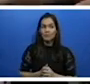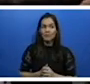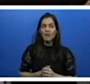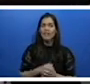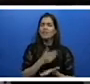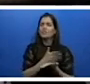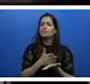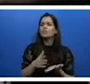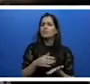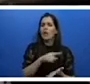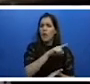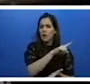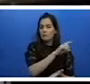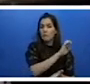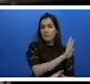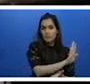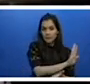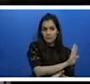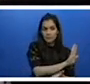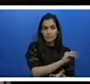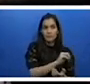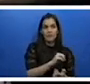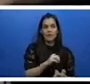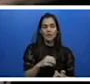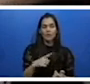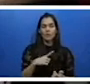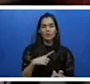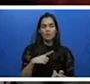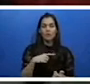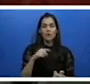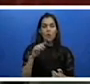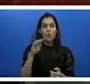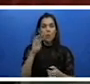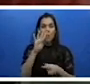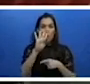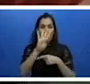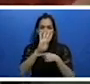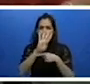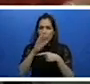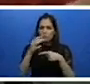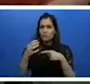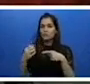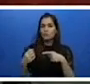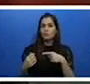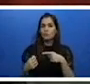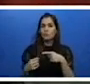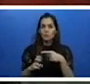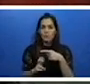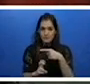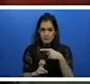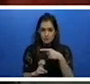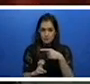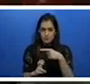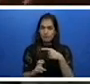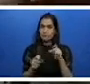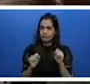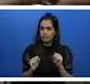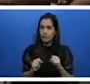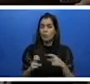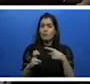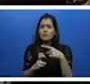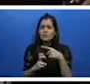só tenho 4 inteiros e 5 décimos, ou 4,5. Também vocês vão ouvir falar isso,